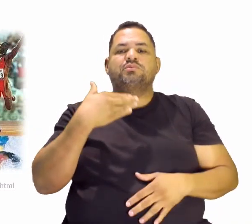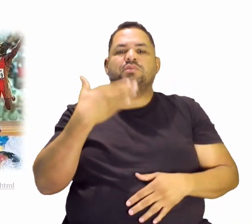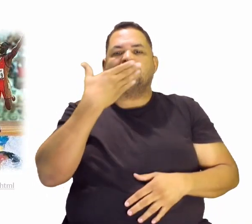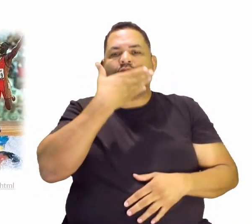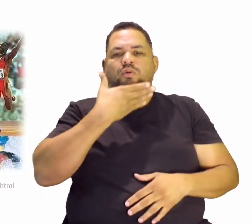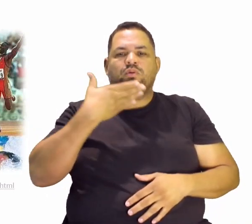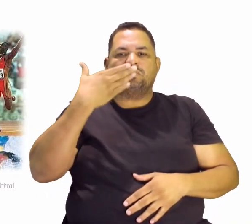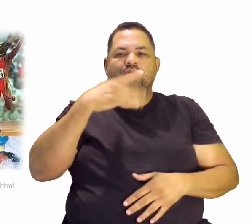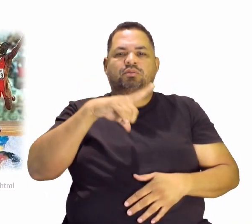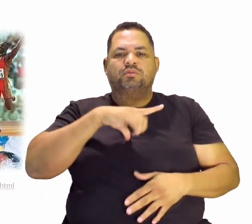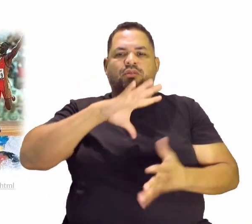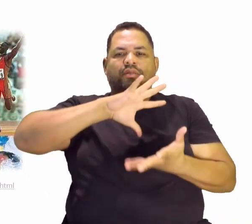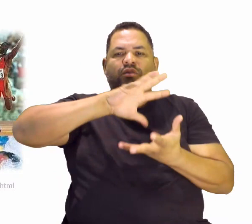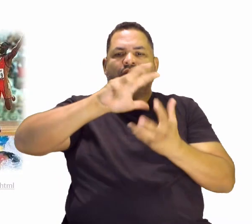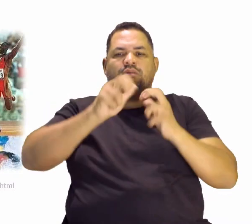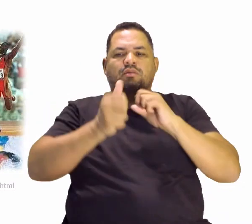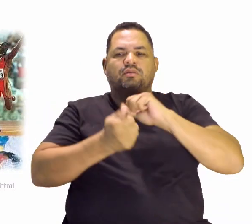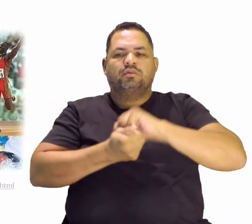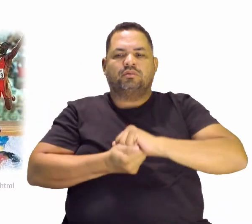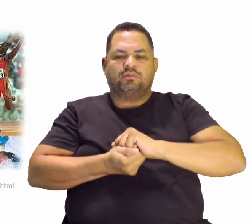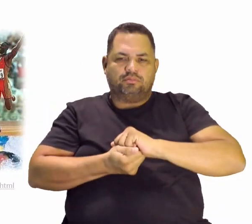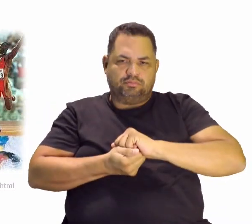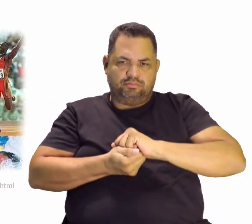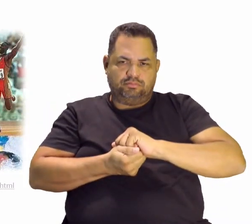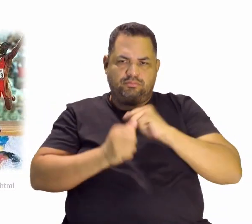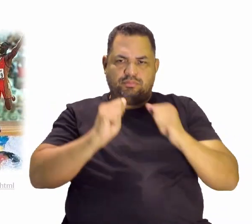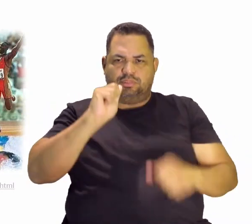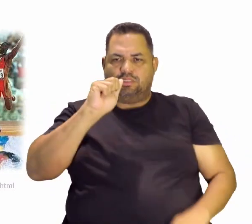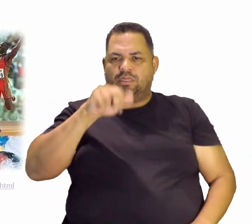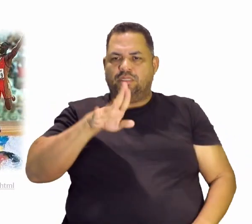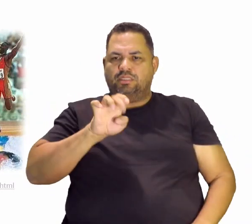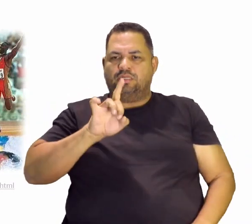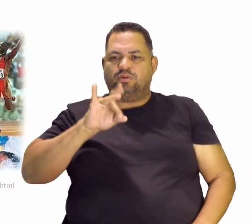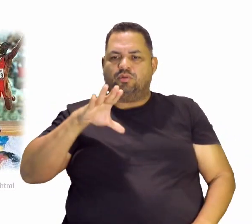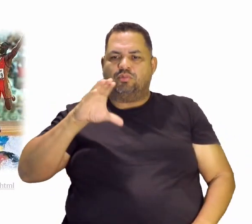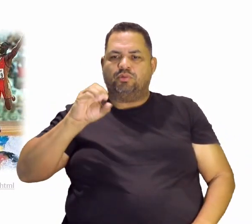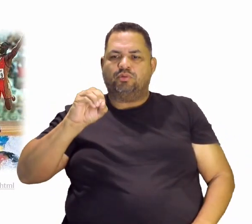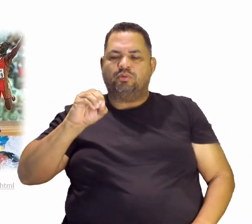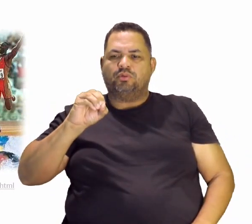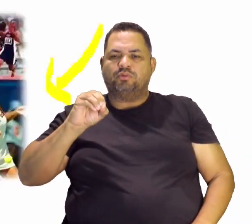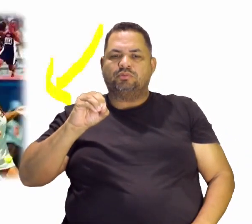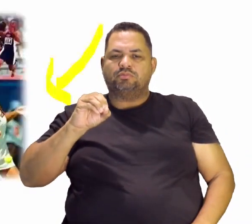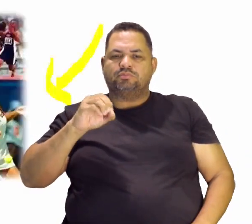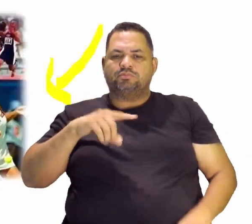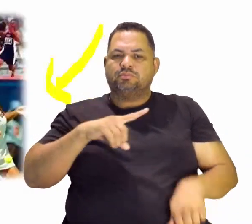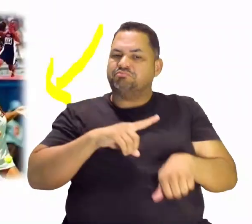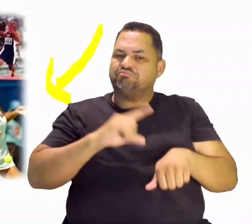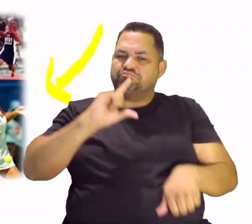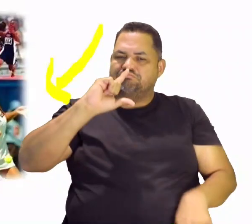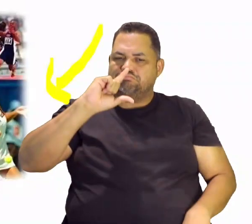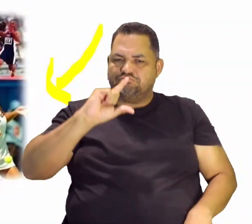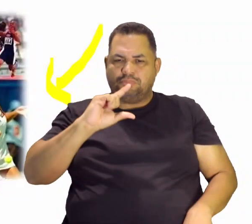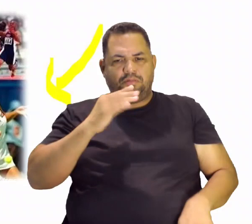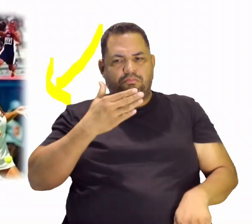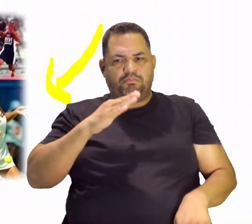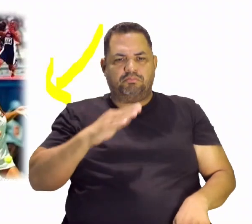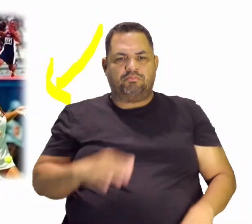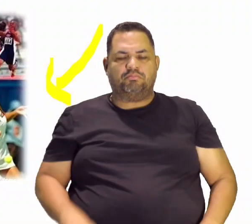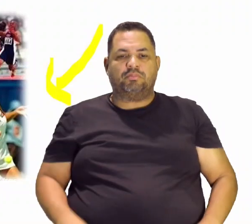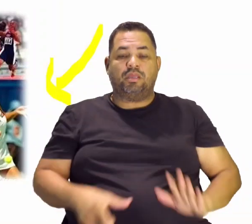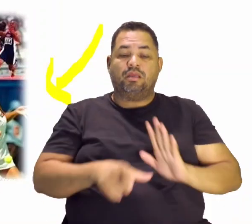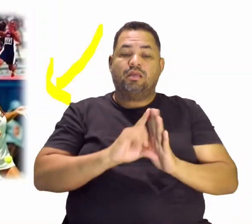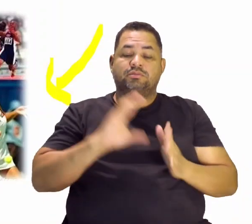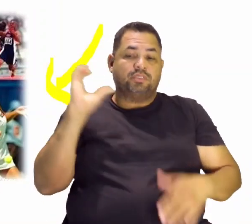tenho o quê? Um metabolismo anaeróbio, tá? Vai acontecer em curto prazo. Na anterior, tinha que ser energia